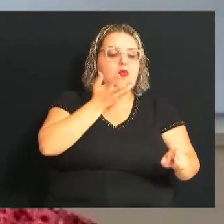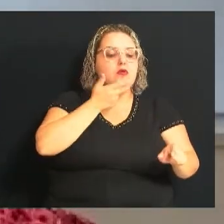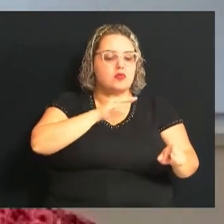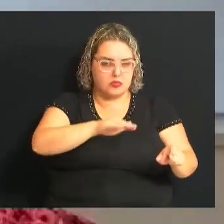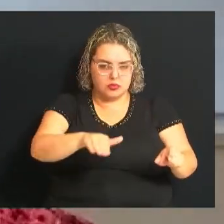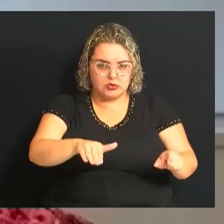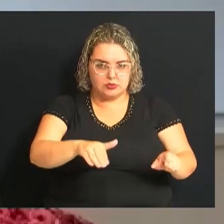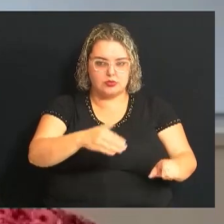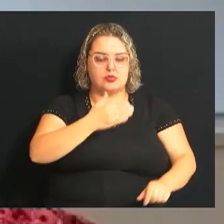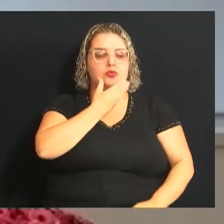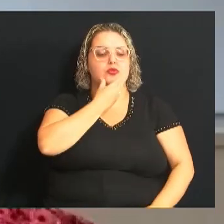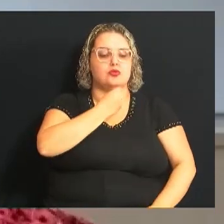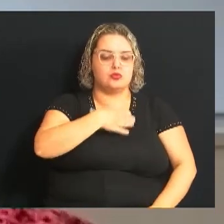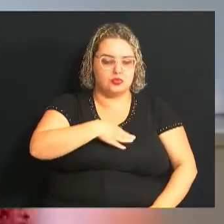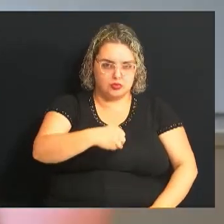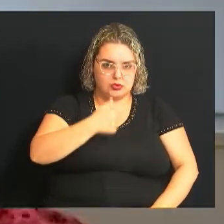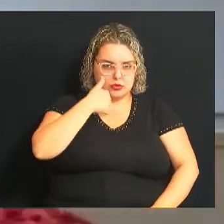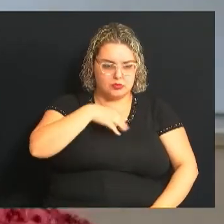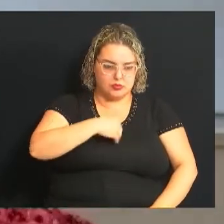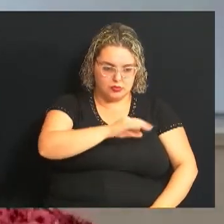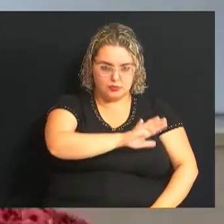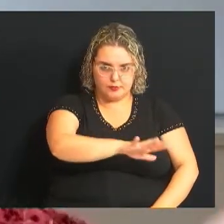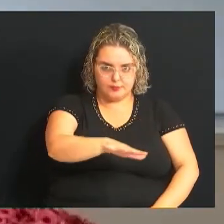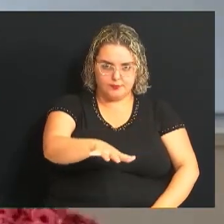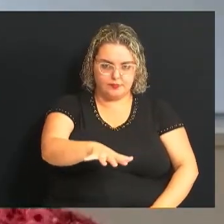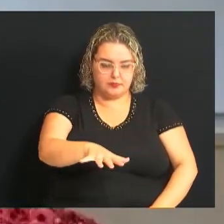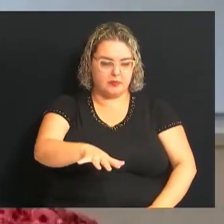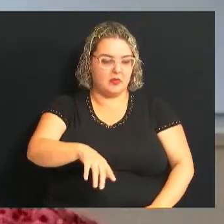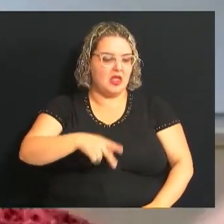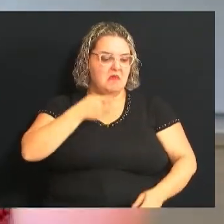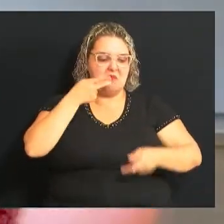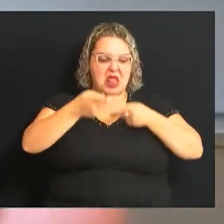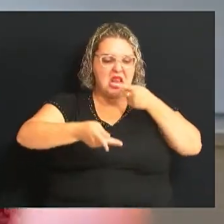da convivência com os filhos. A pessoa que a gente chama de